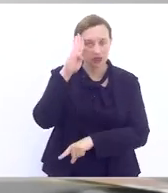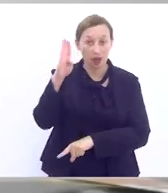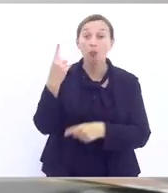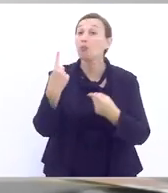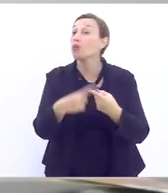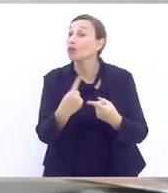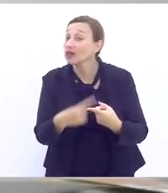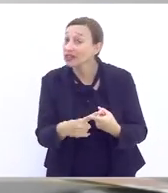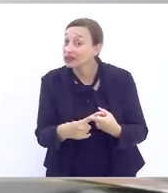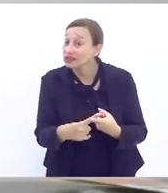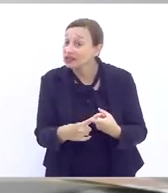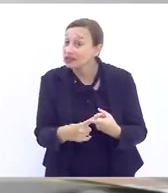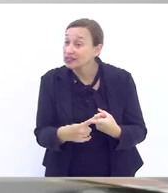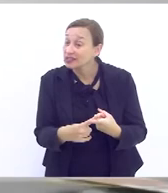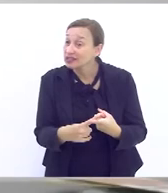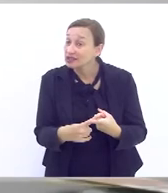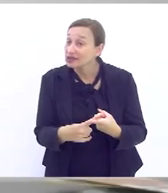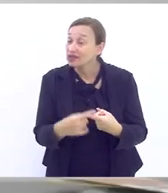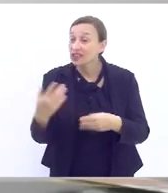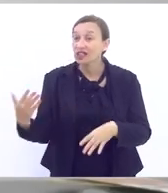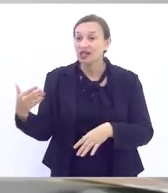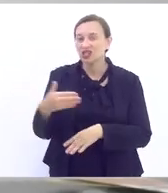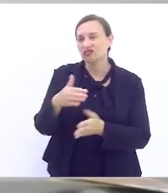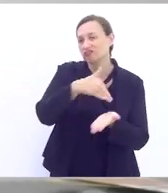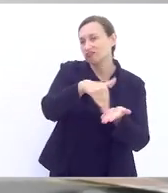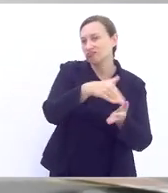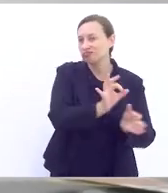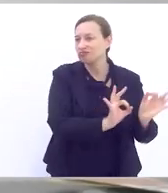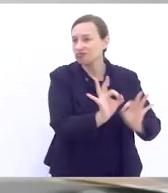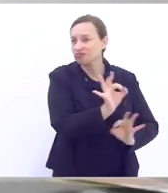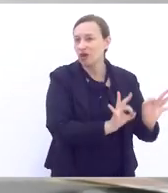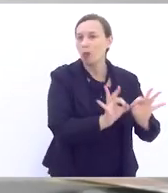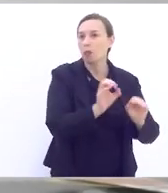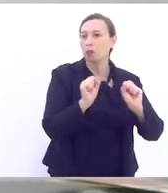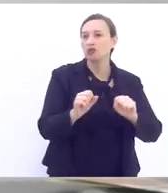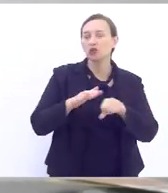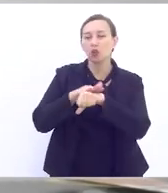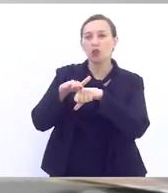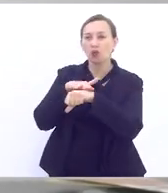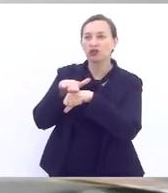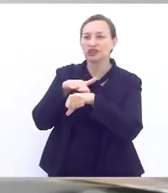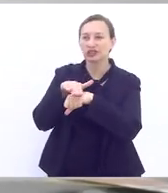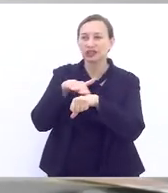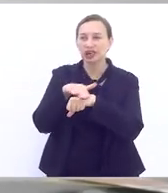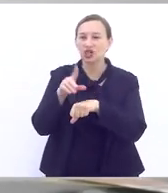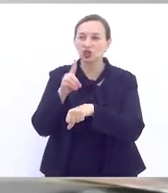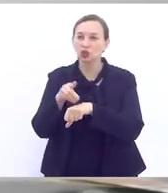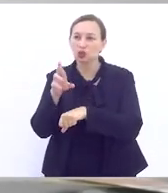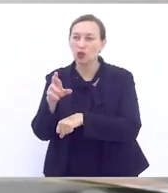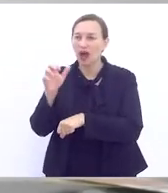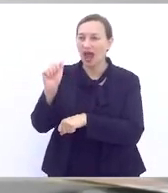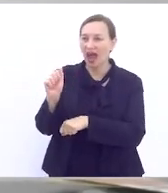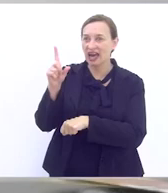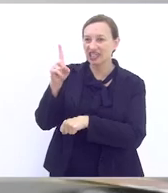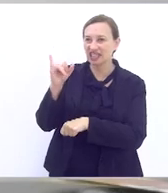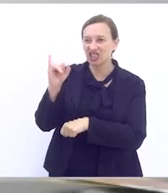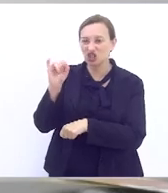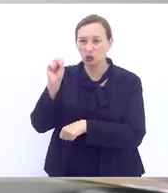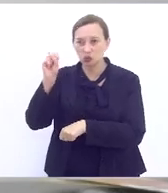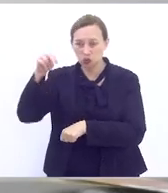porque ele chega lá na secretaria de planejamento ele pode conversar com o doutor Adilson